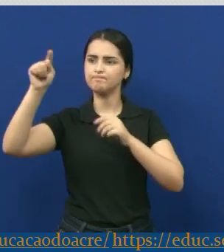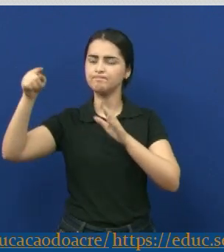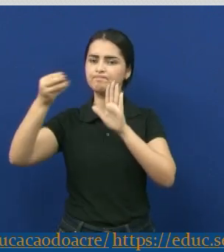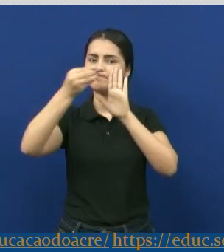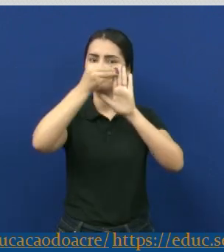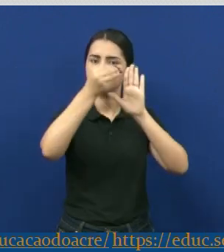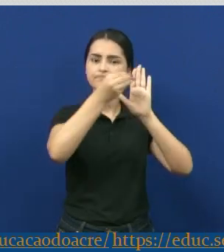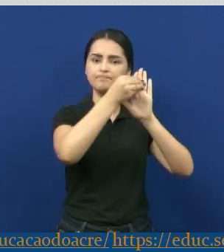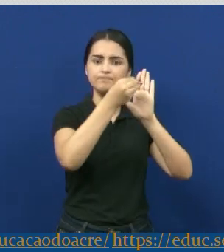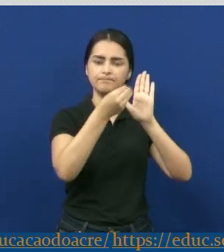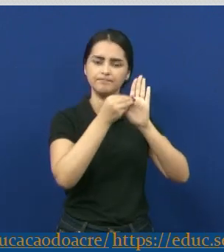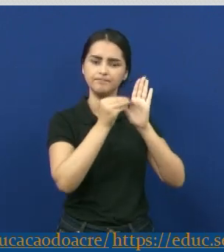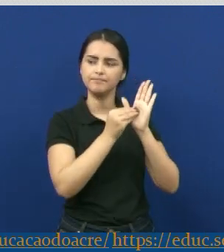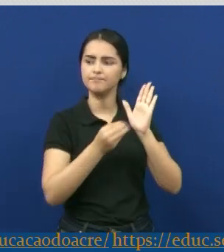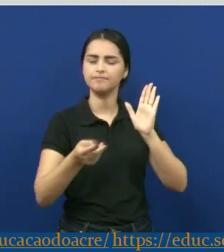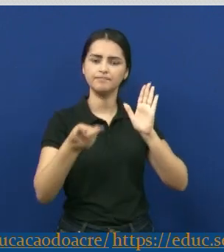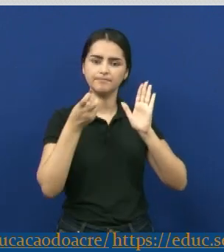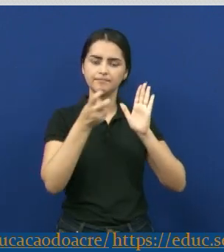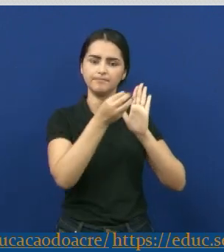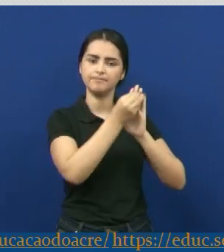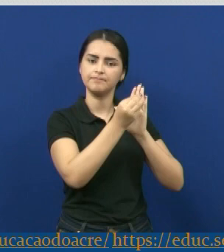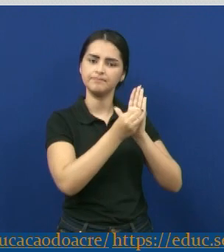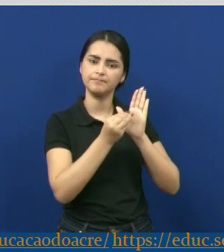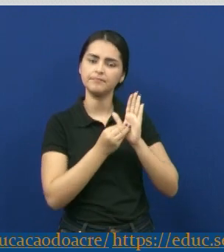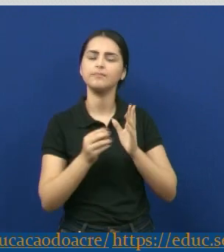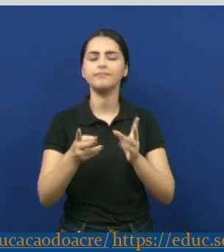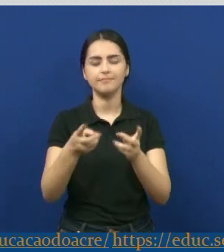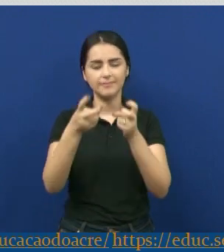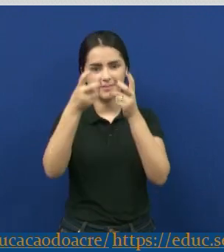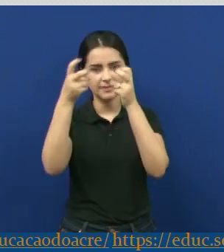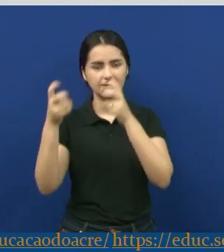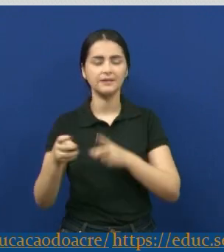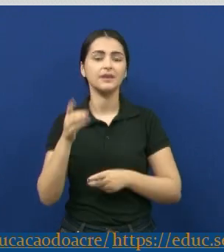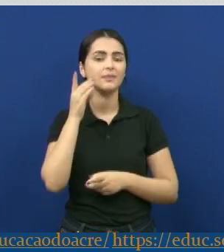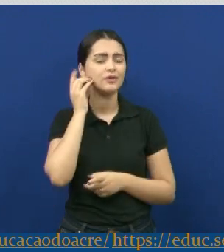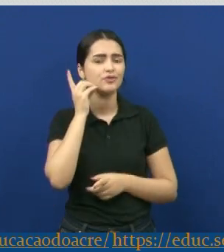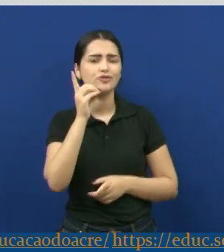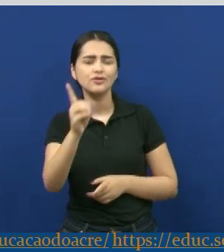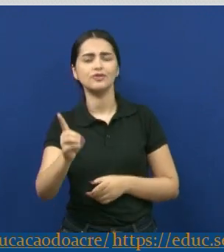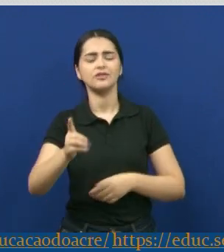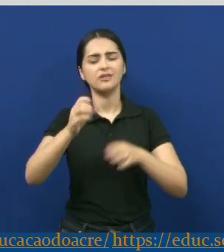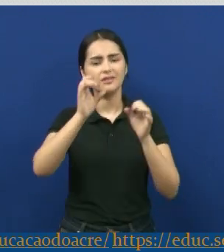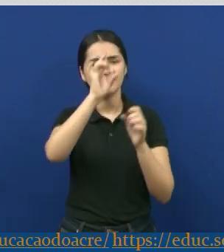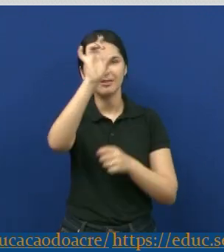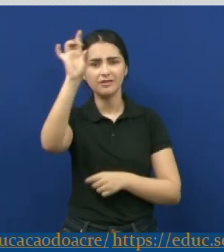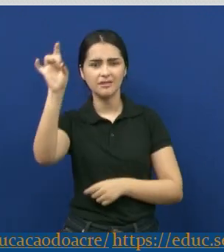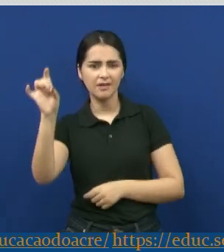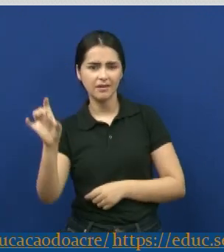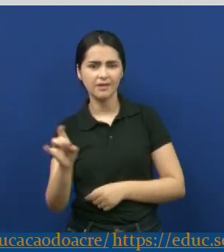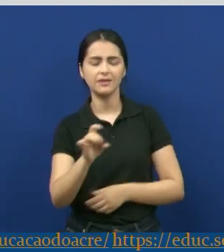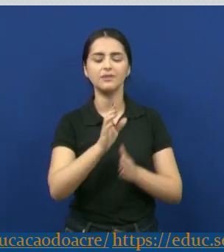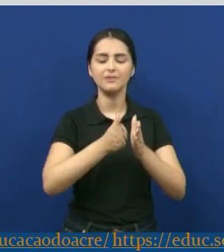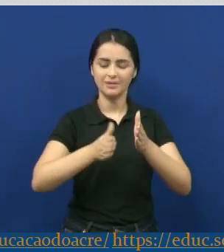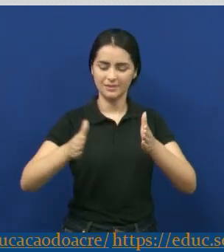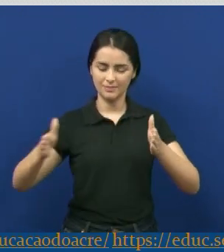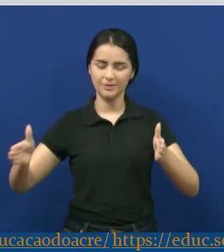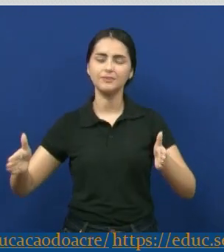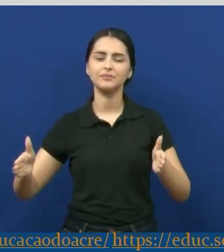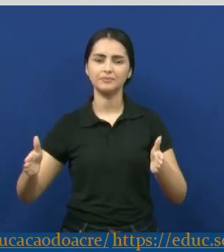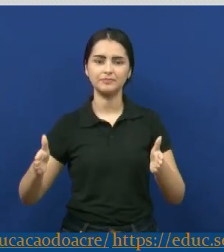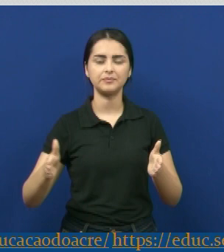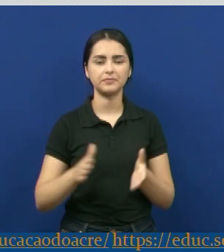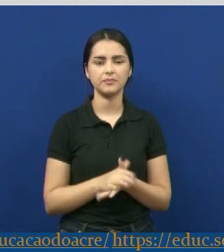ditadura militar e redemocratização. Observem as datas nessa reta do período republicano, né? E